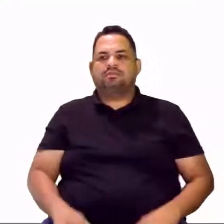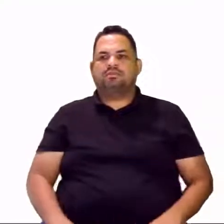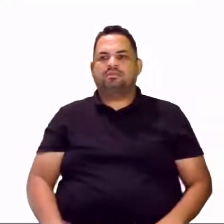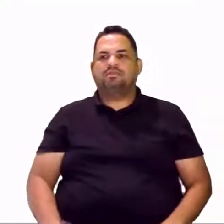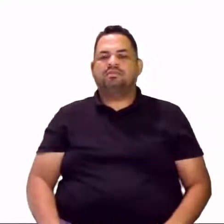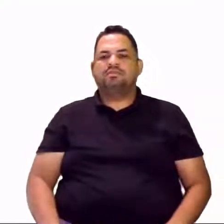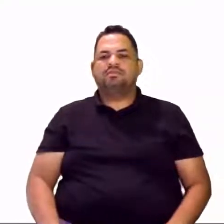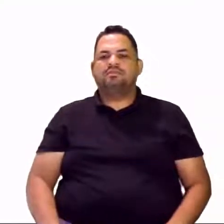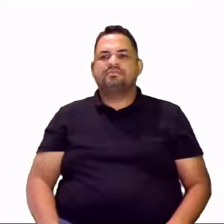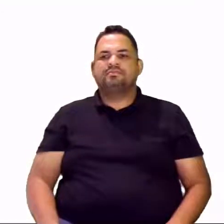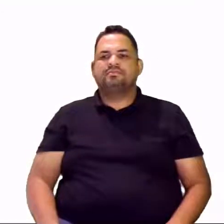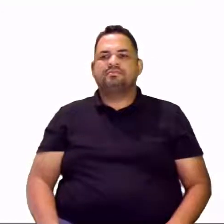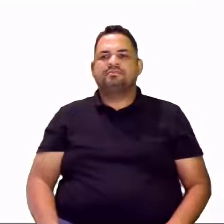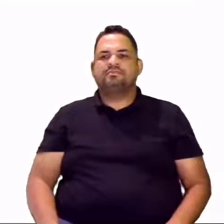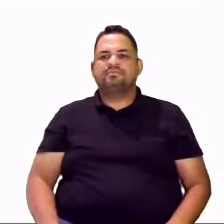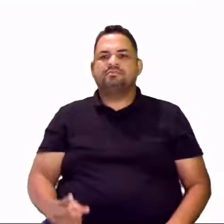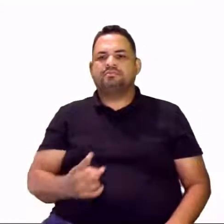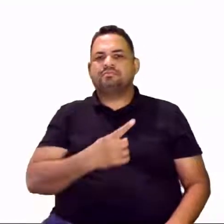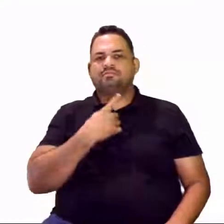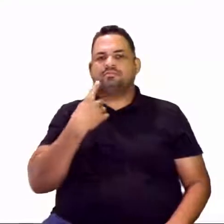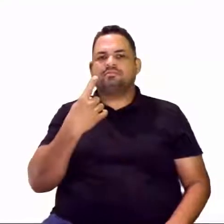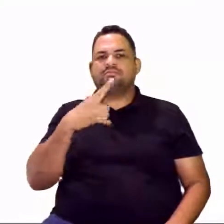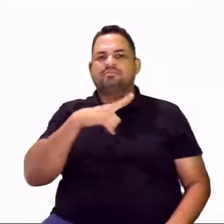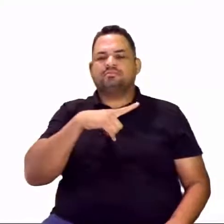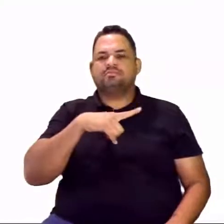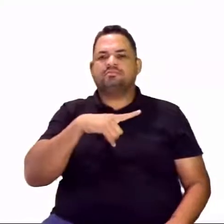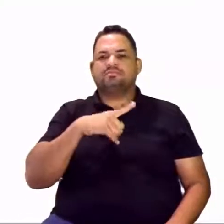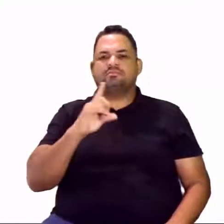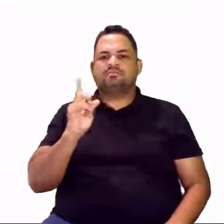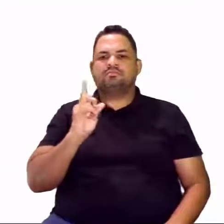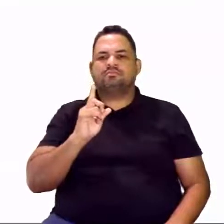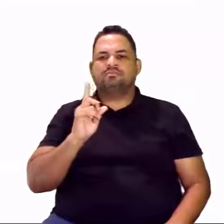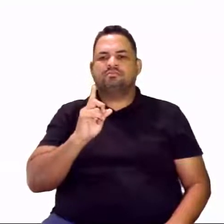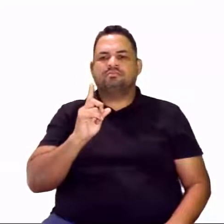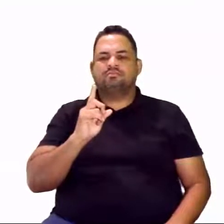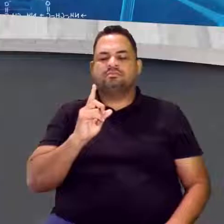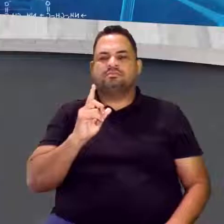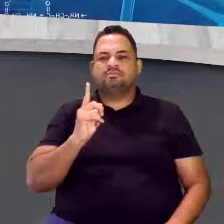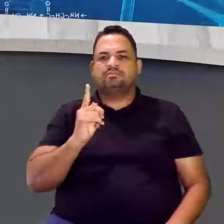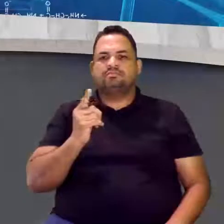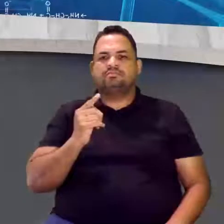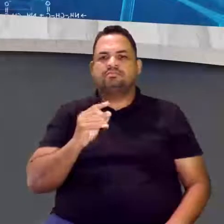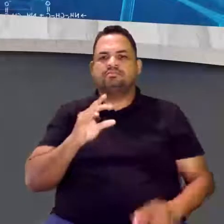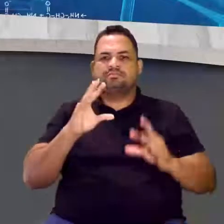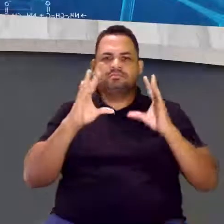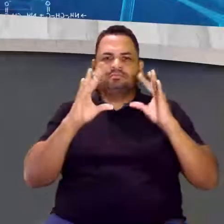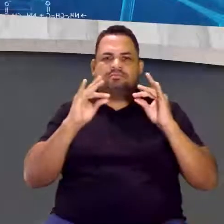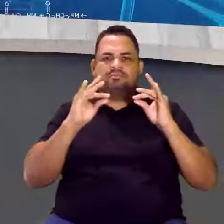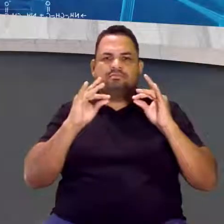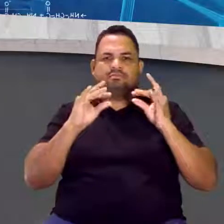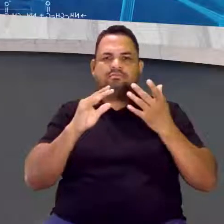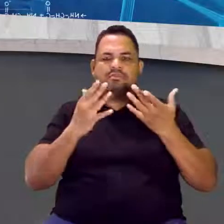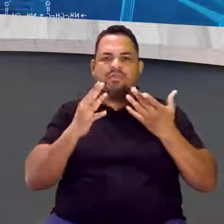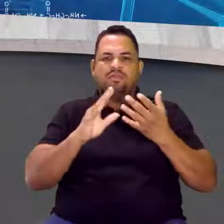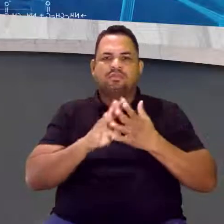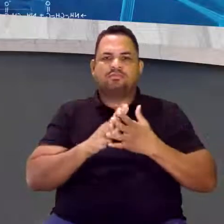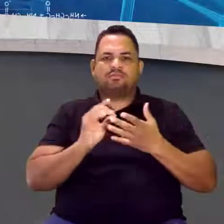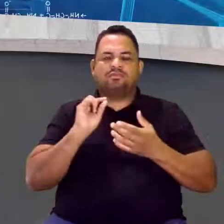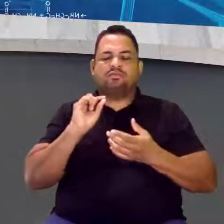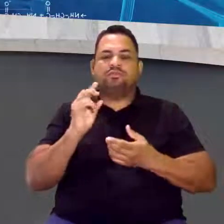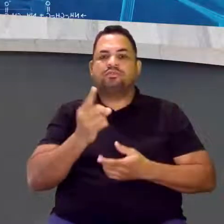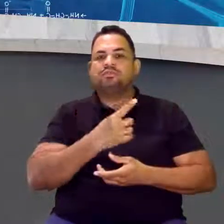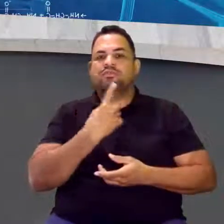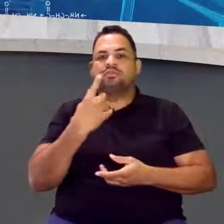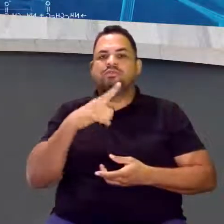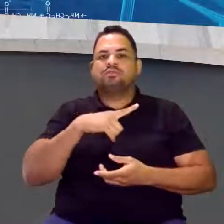água. Então, nós temos aí, não é da realidade um gás. O que